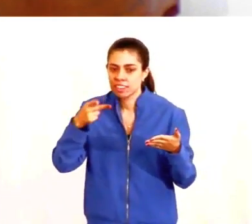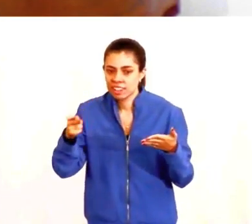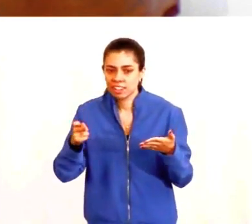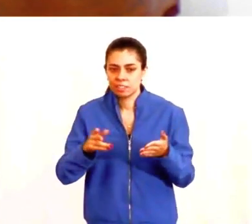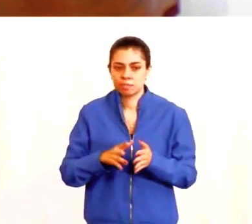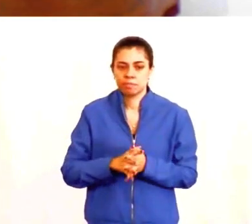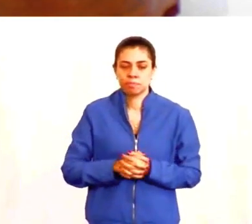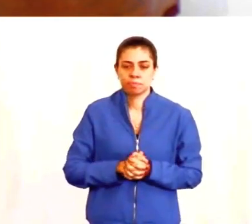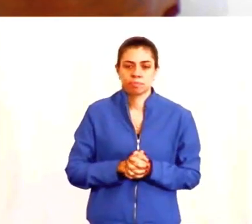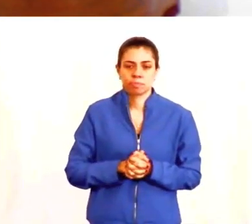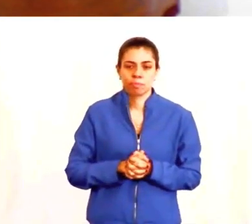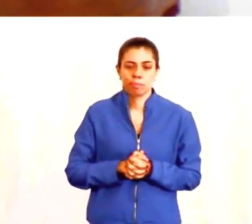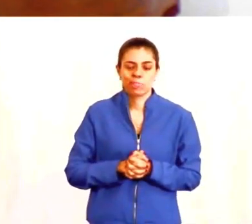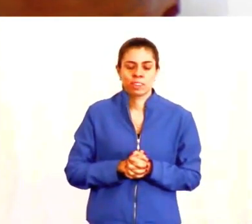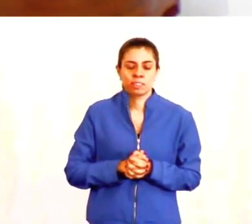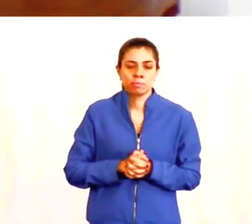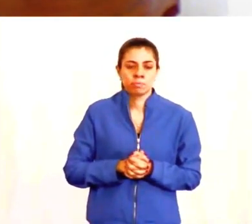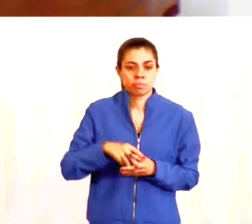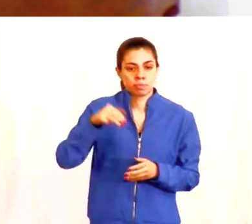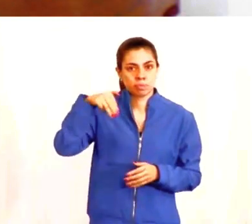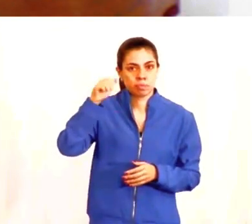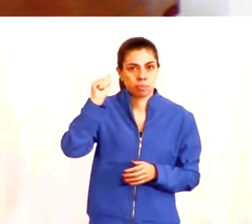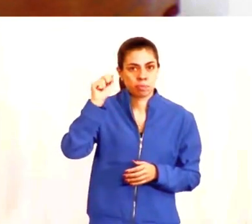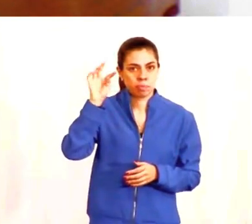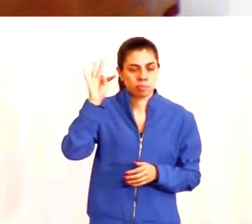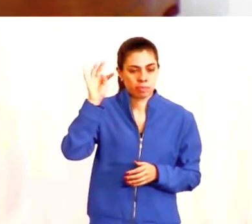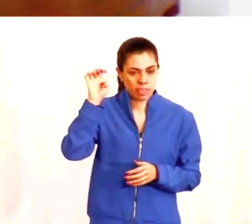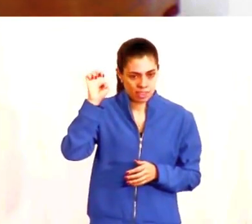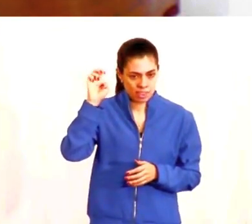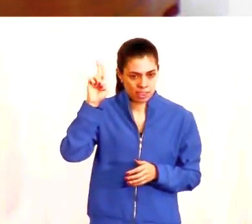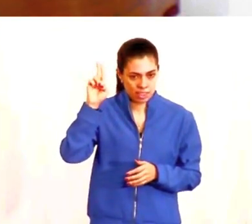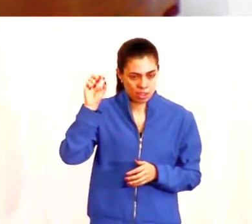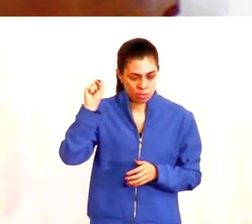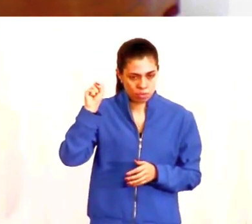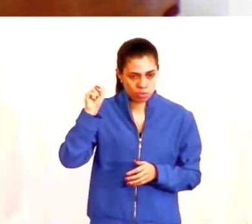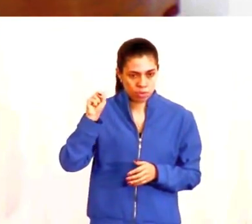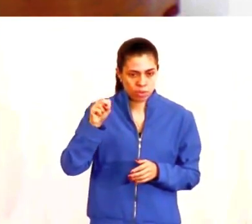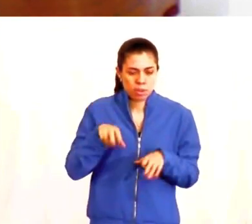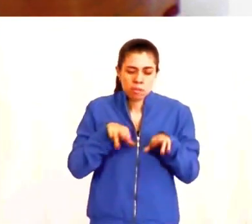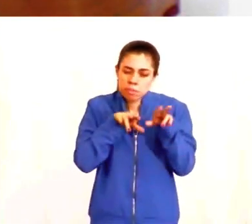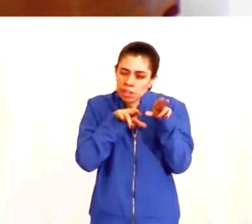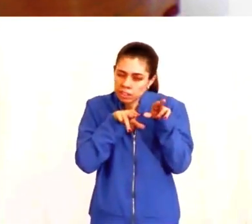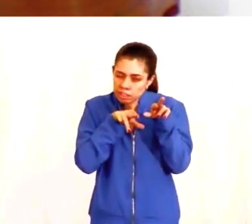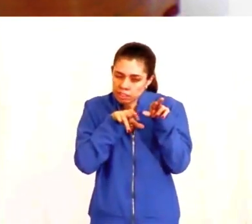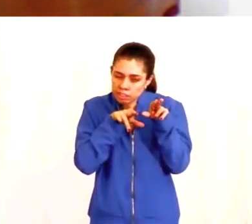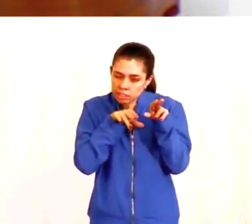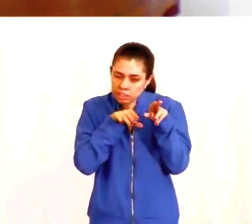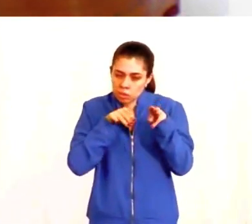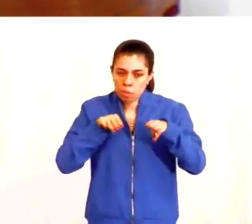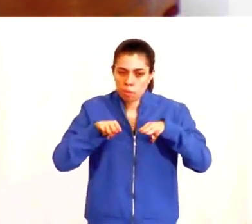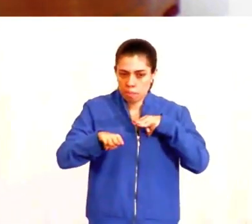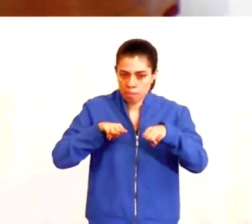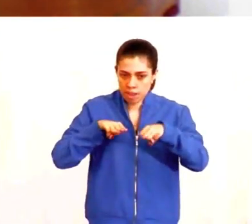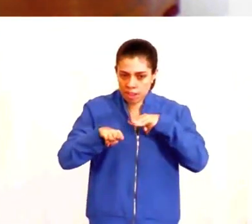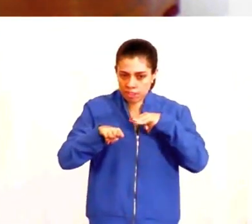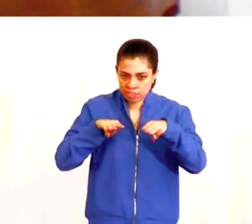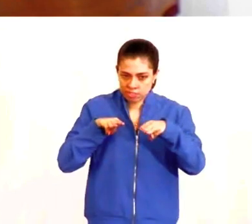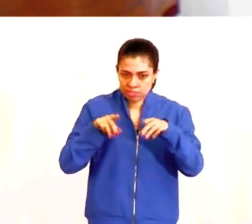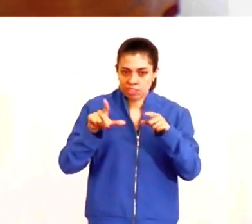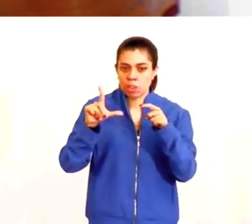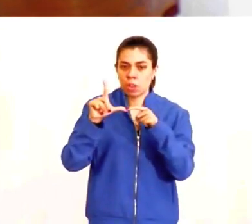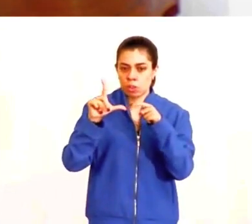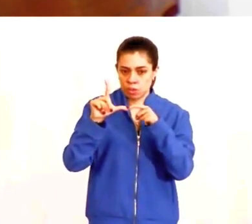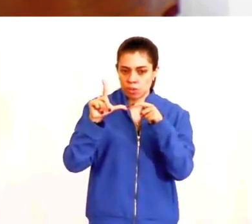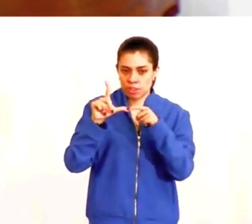de sinótico, que é evangelho junto com Marcos e com Lucas, com a mesma perspectiva, a mesma